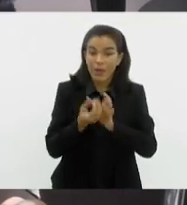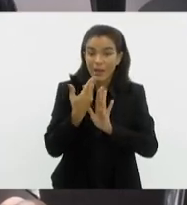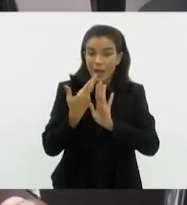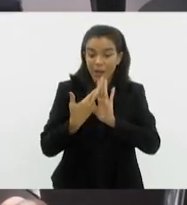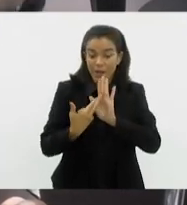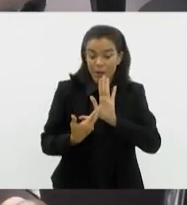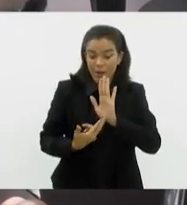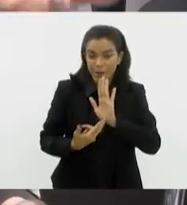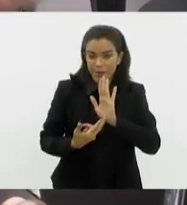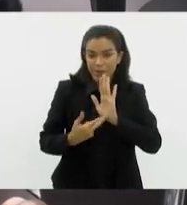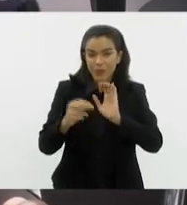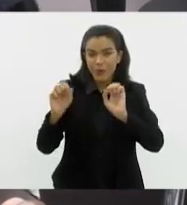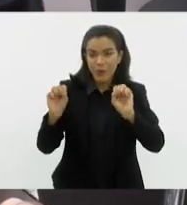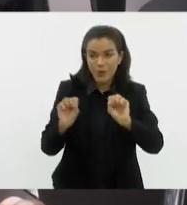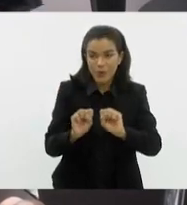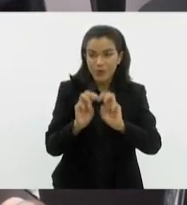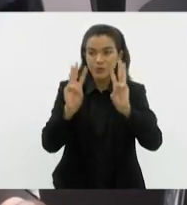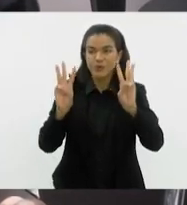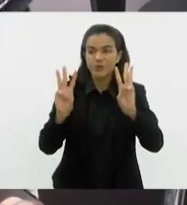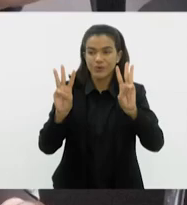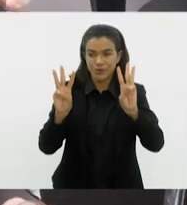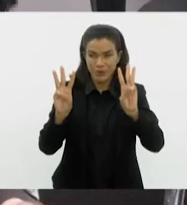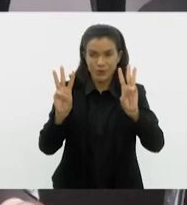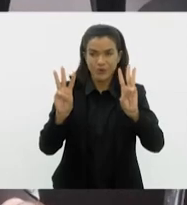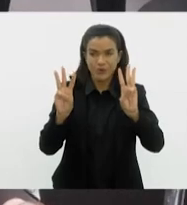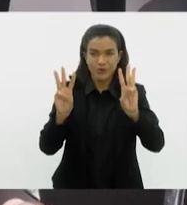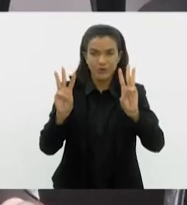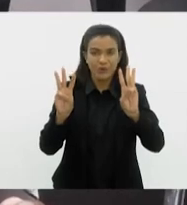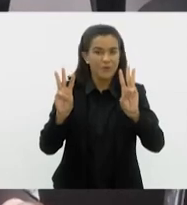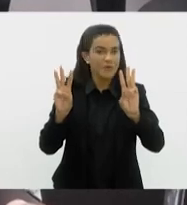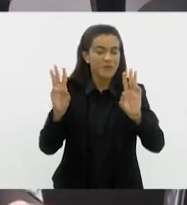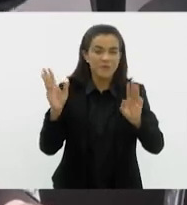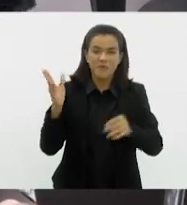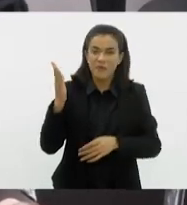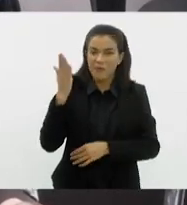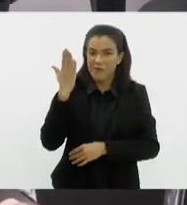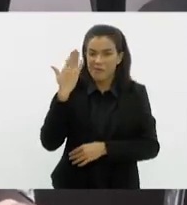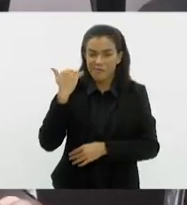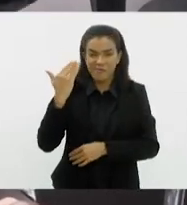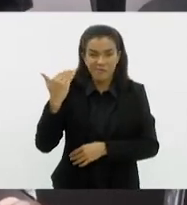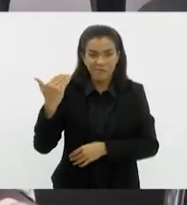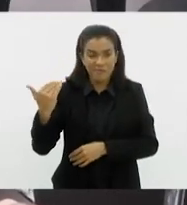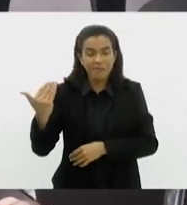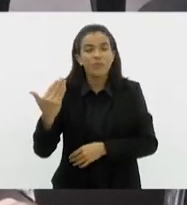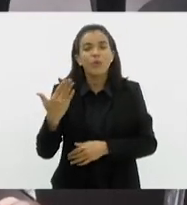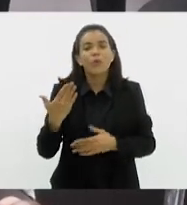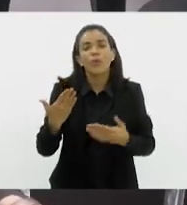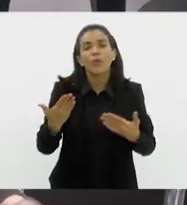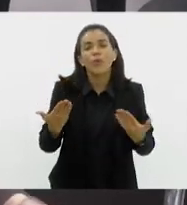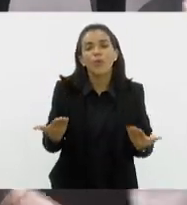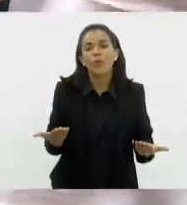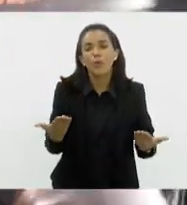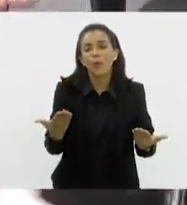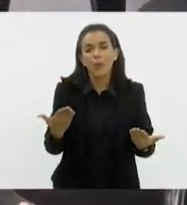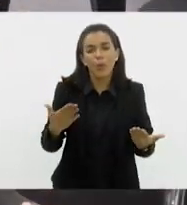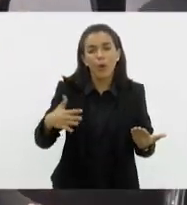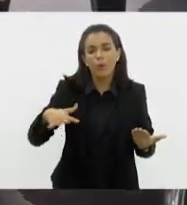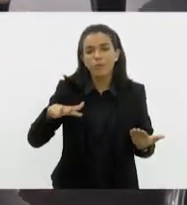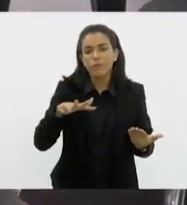nos espetáculos, como já houve, que foi um grande sucesso, em que condições